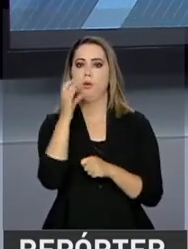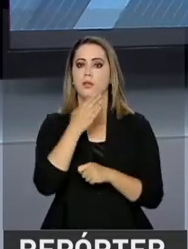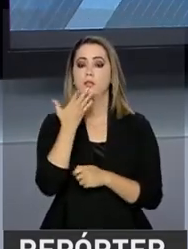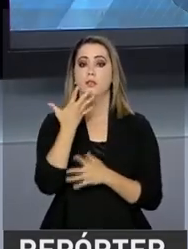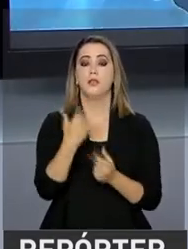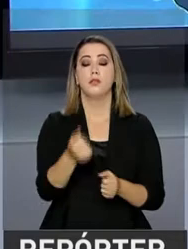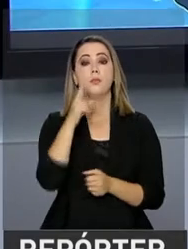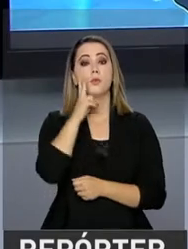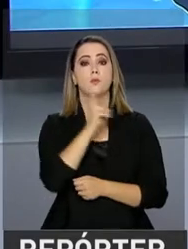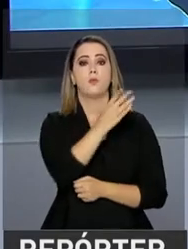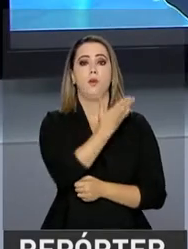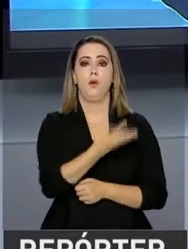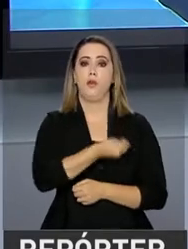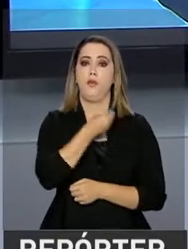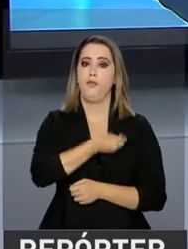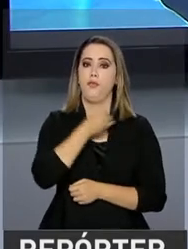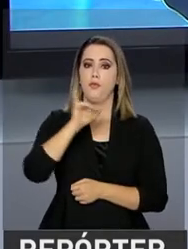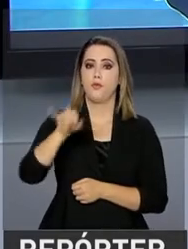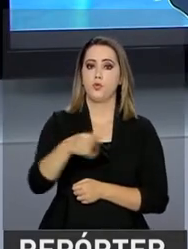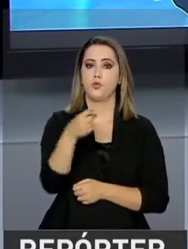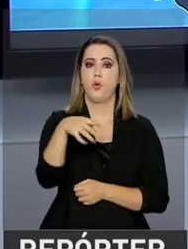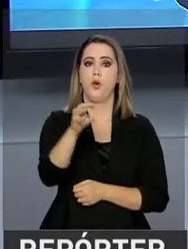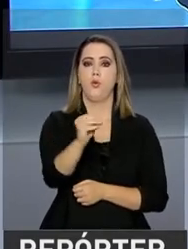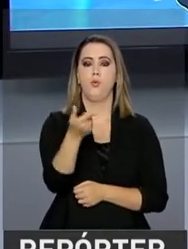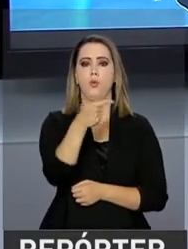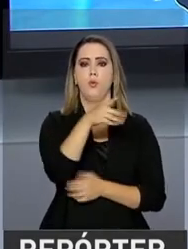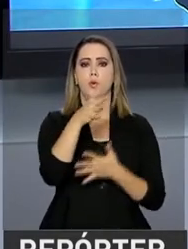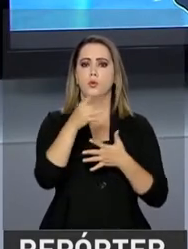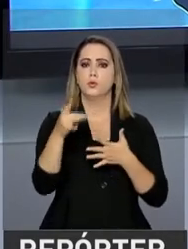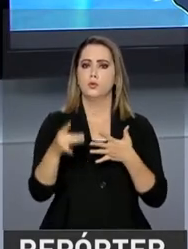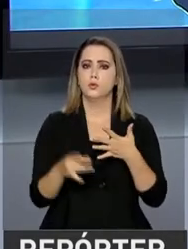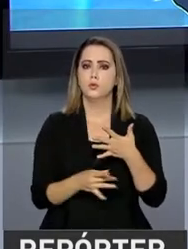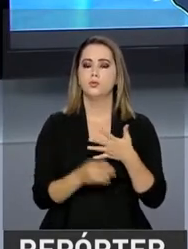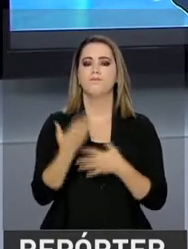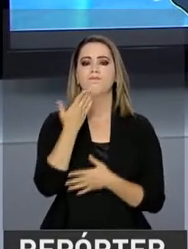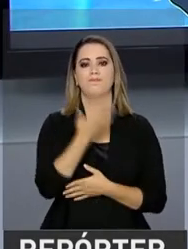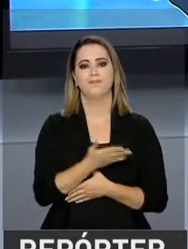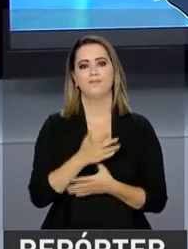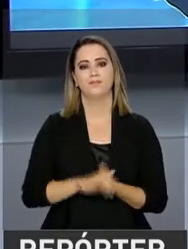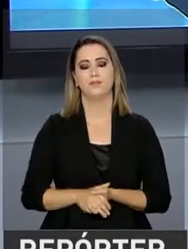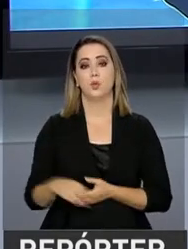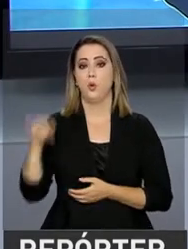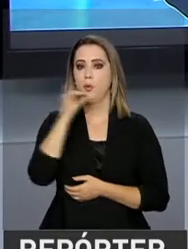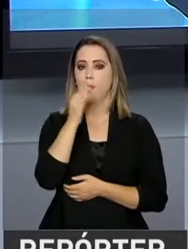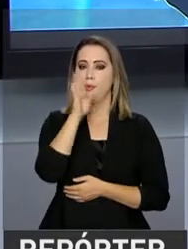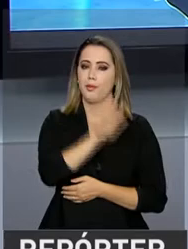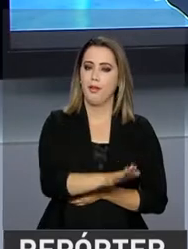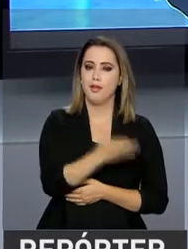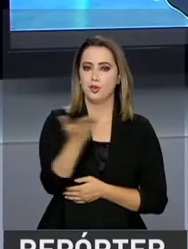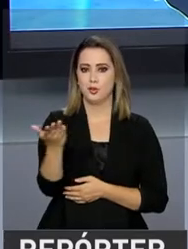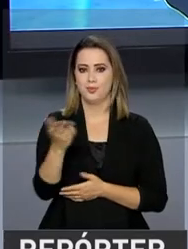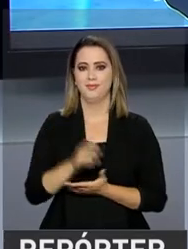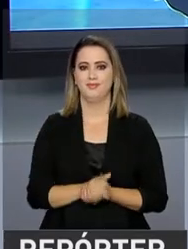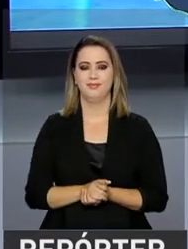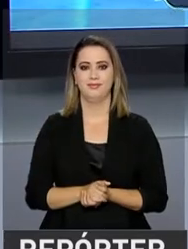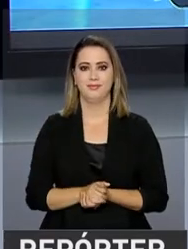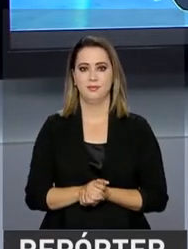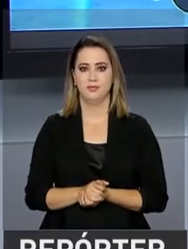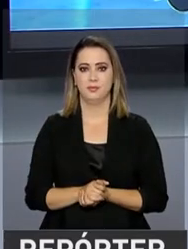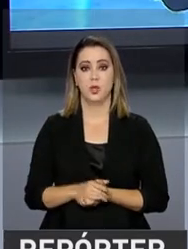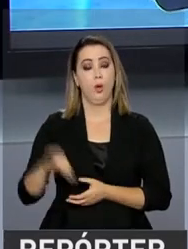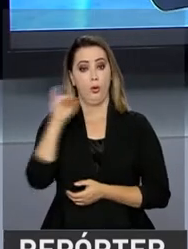ao vivo com o repórter joão pedro neto que tem outros detalhes para a gente olá joão pedro boa tarde pra você